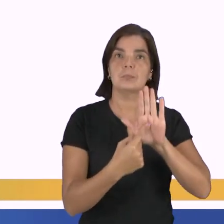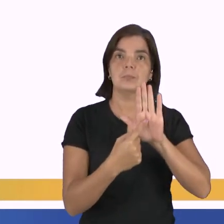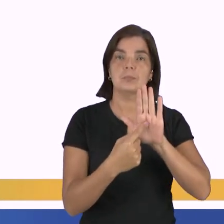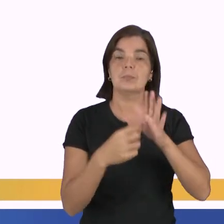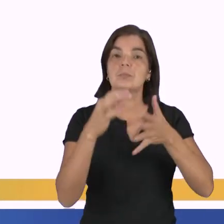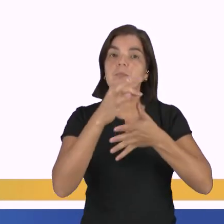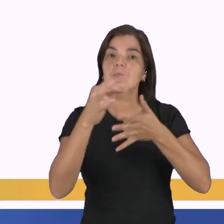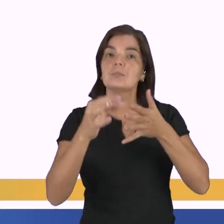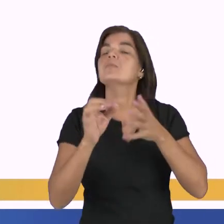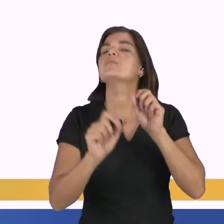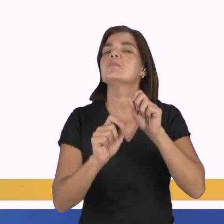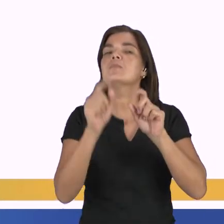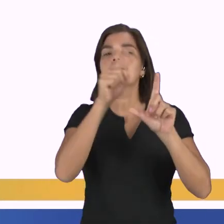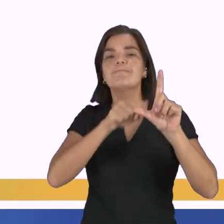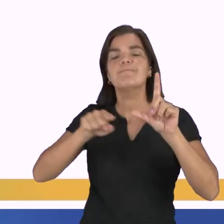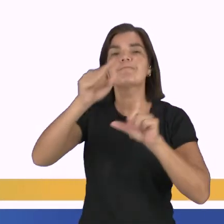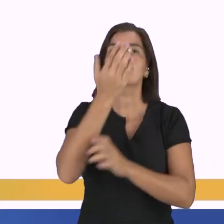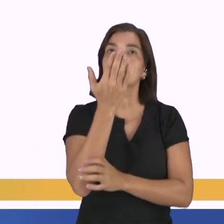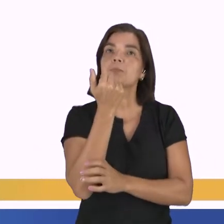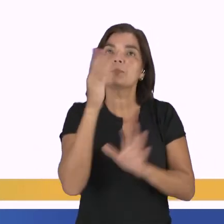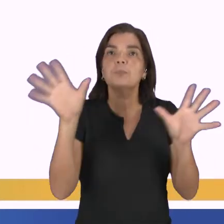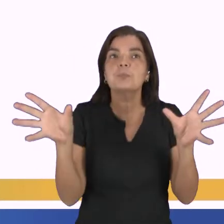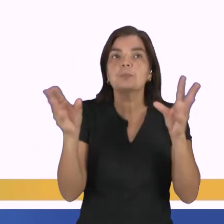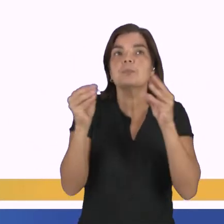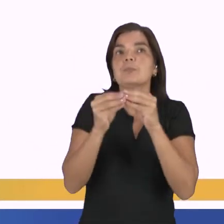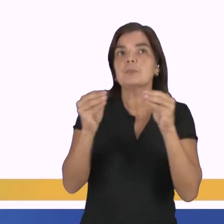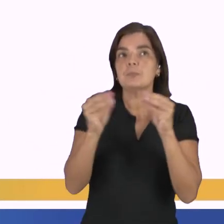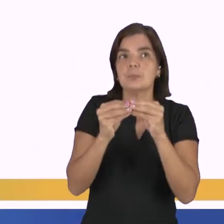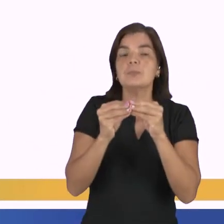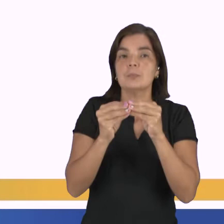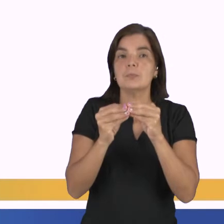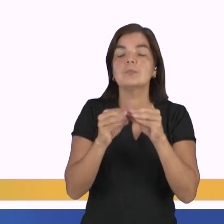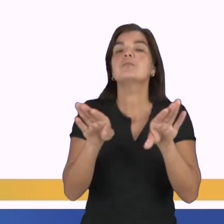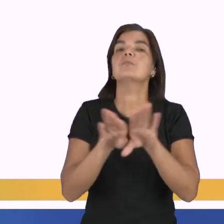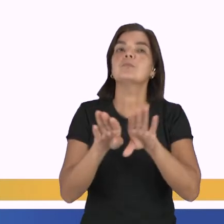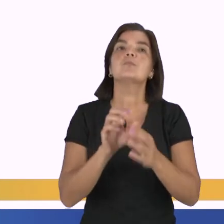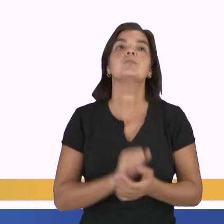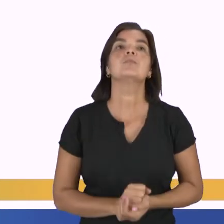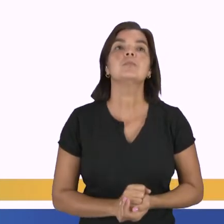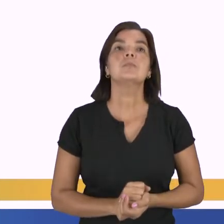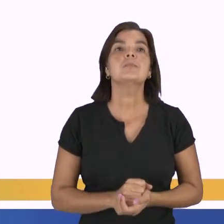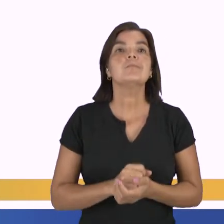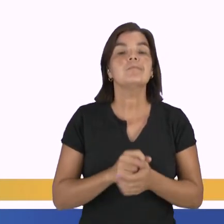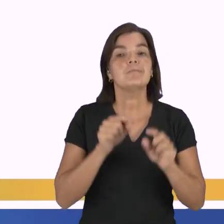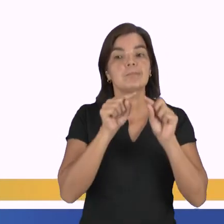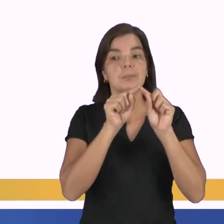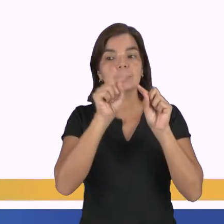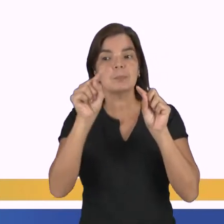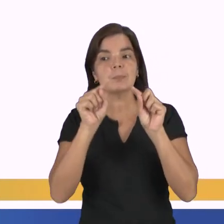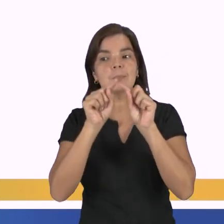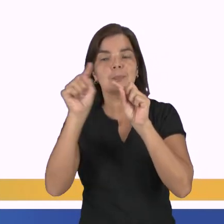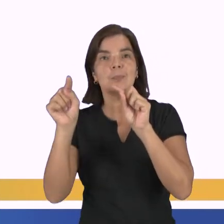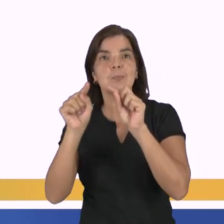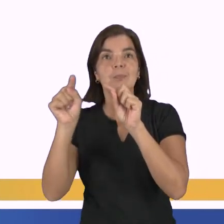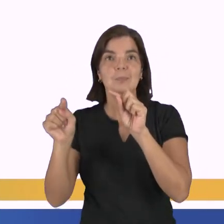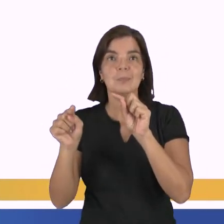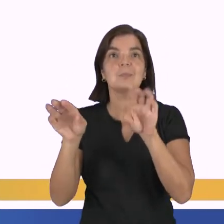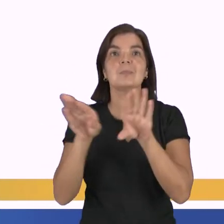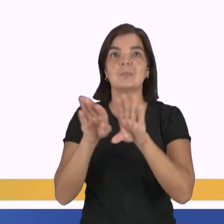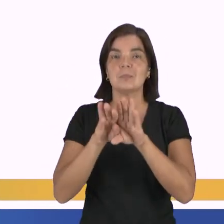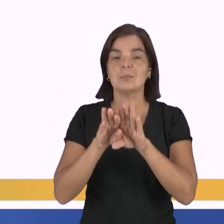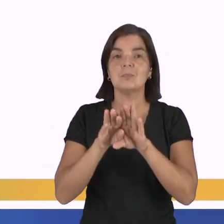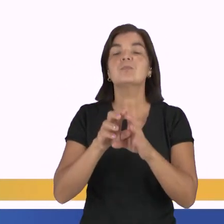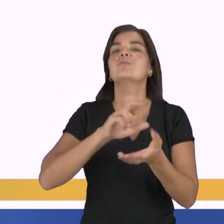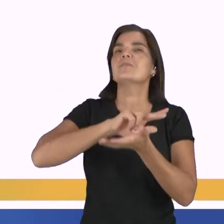a cadeia alimentar simplificada de um determinado ecossistema as setas indicam a espécie di